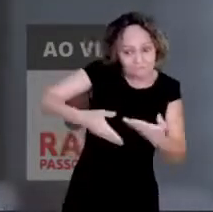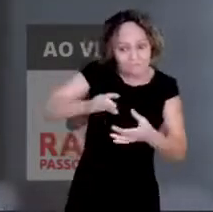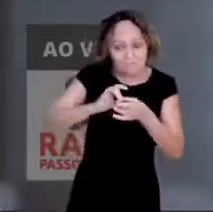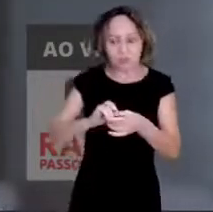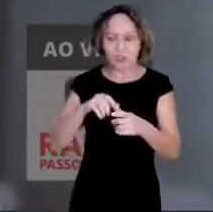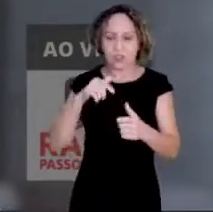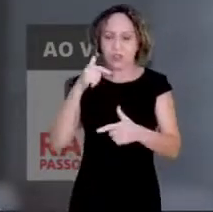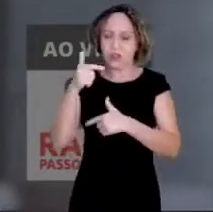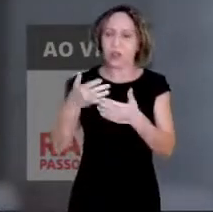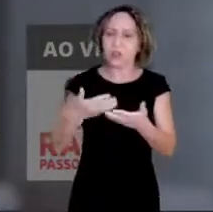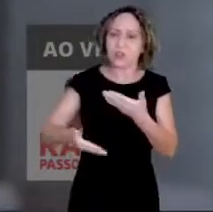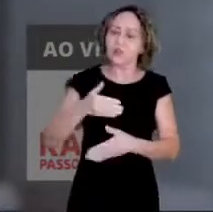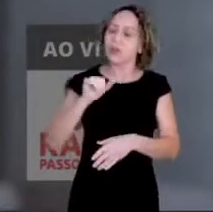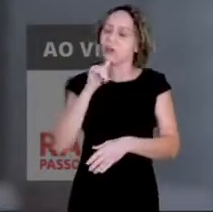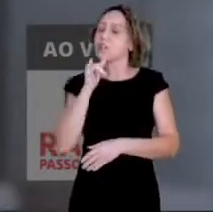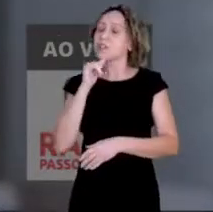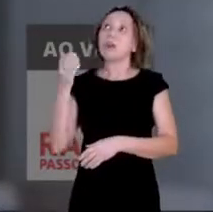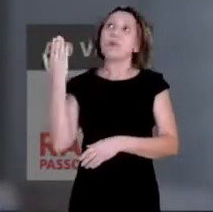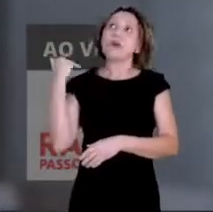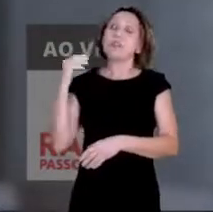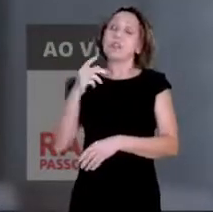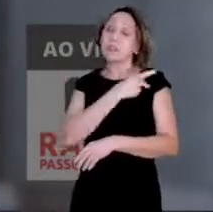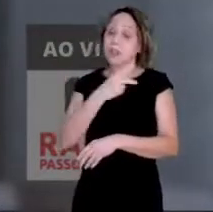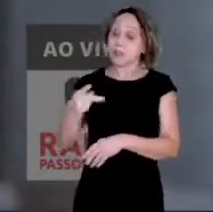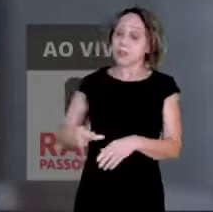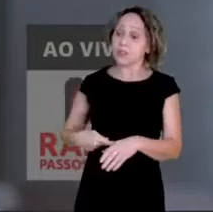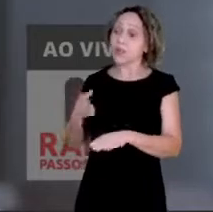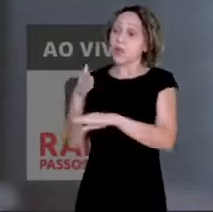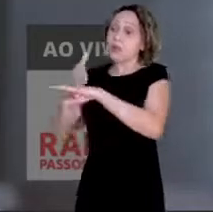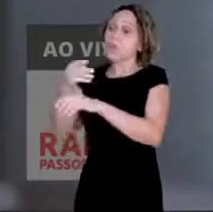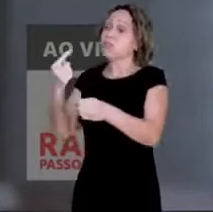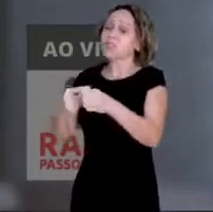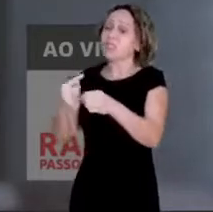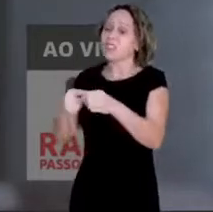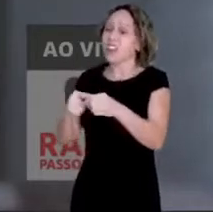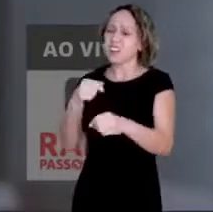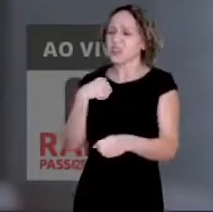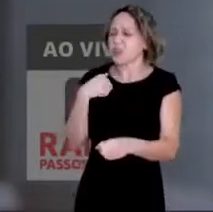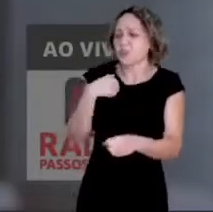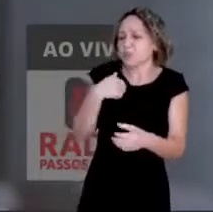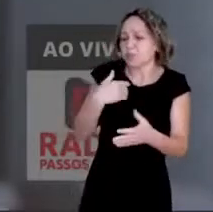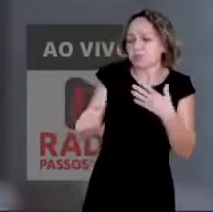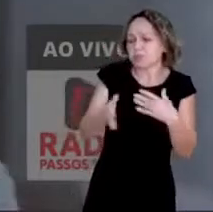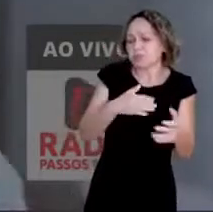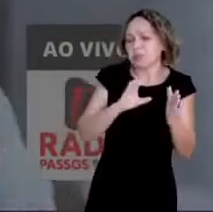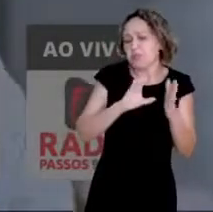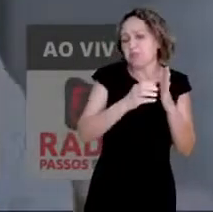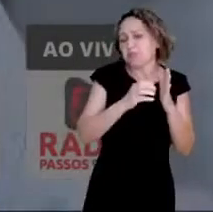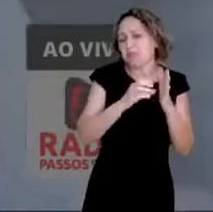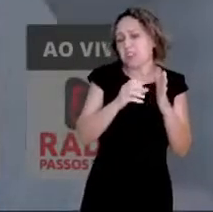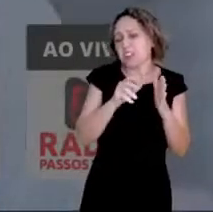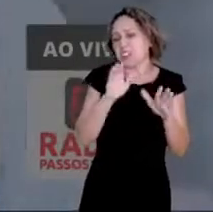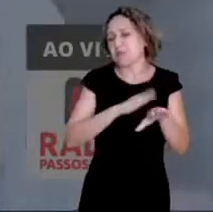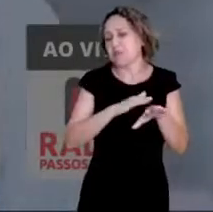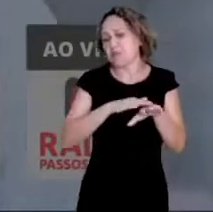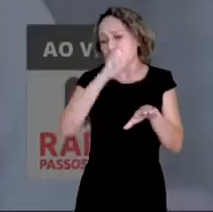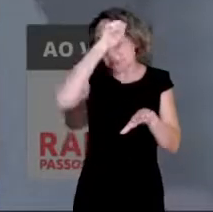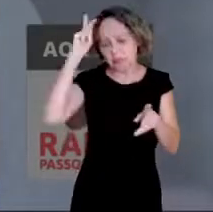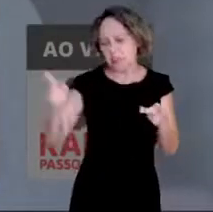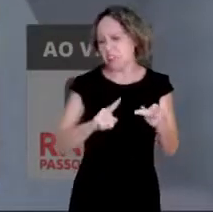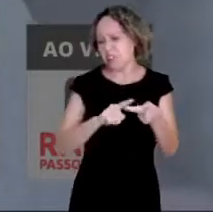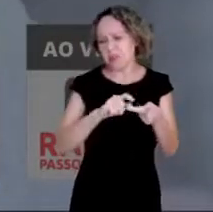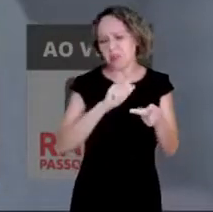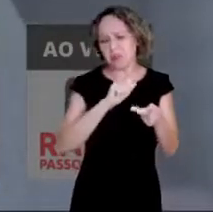convocar uma reunião com 27 governadores eleitos desse país, para que eles me digam e para que eles